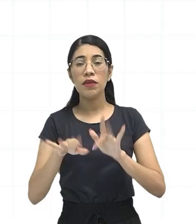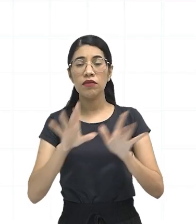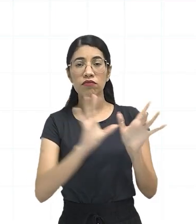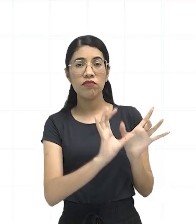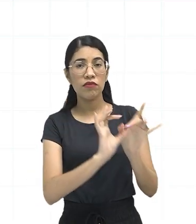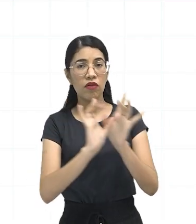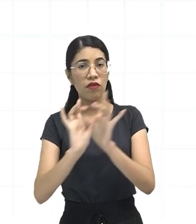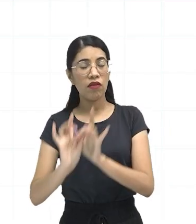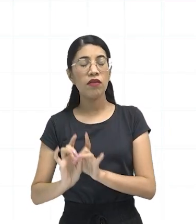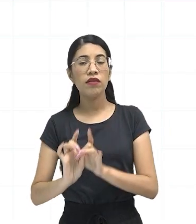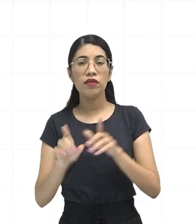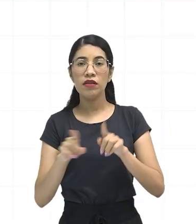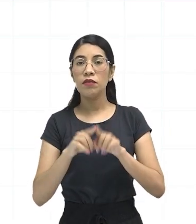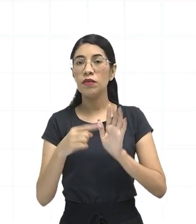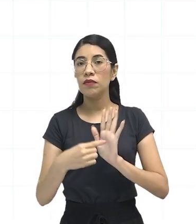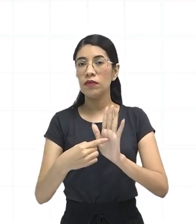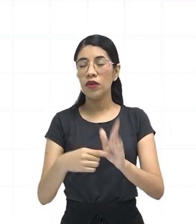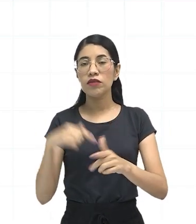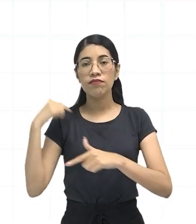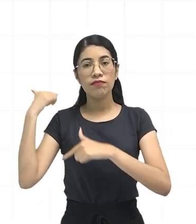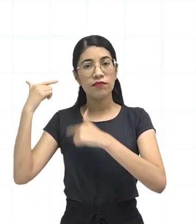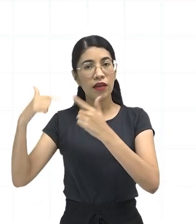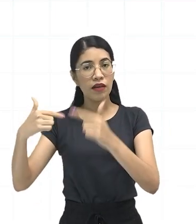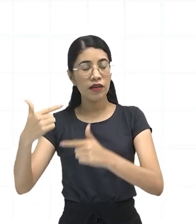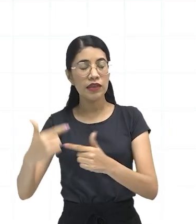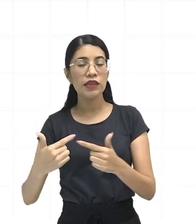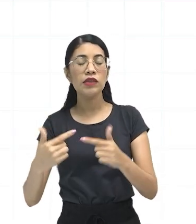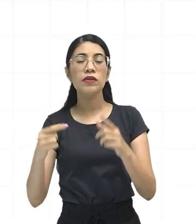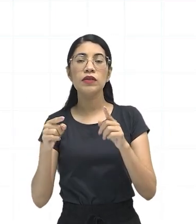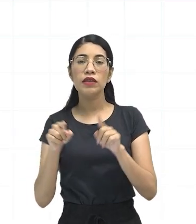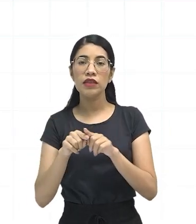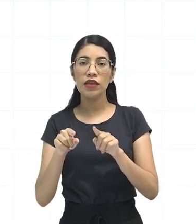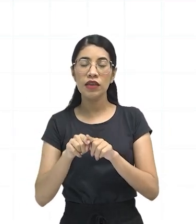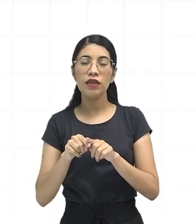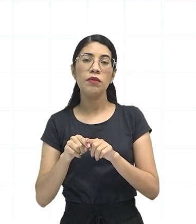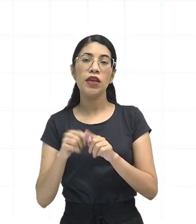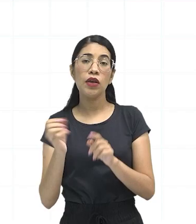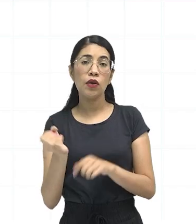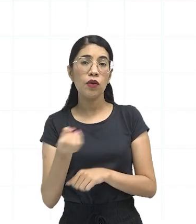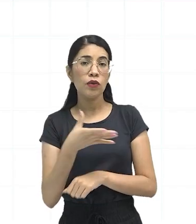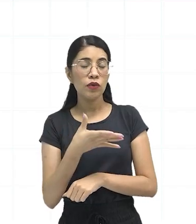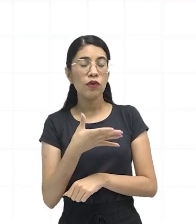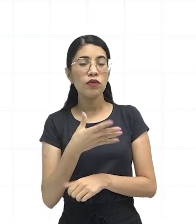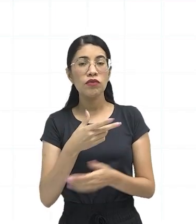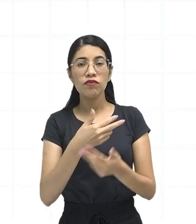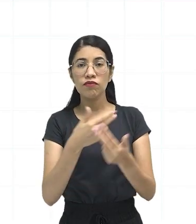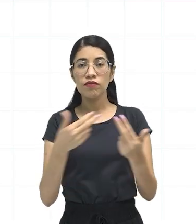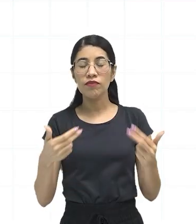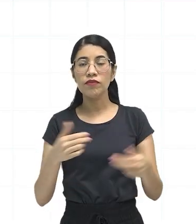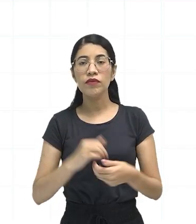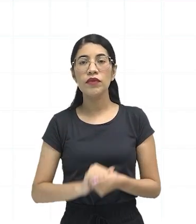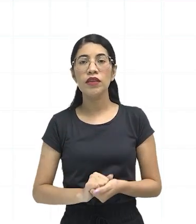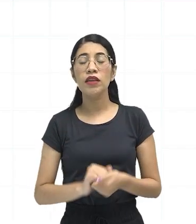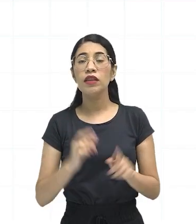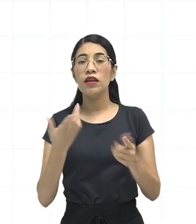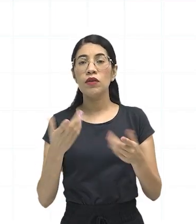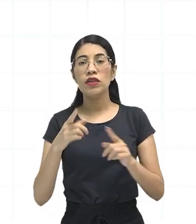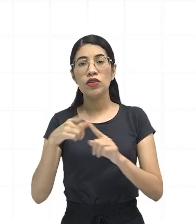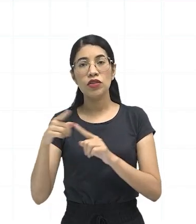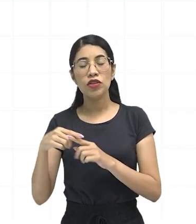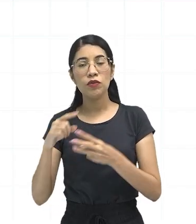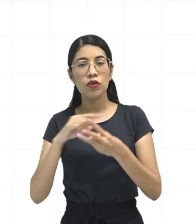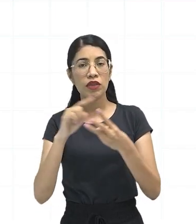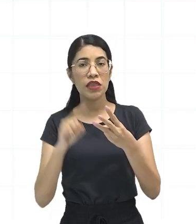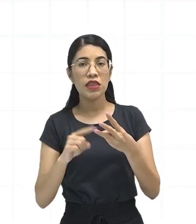contextos. Enfatiza tanto a tradição quanto a inovação. Então, essa capoeira contemporânea, ela